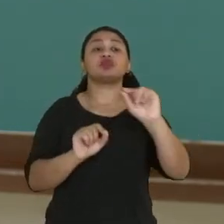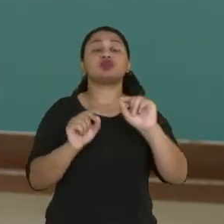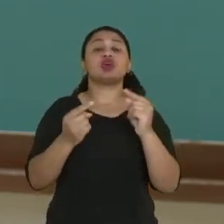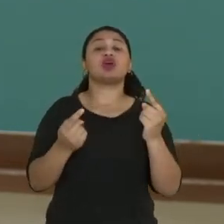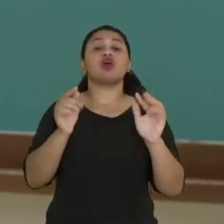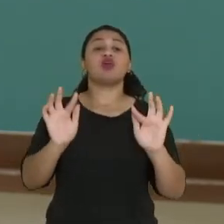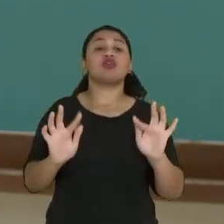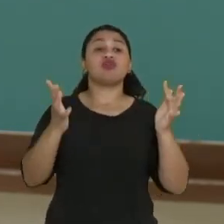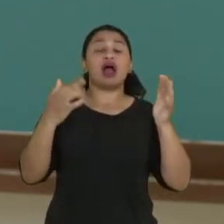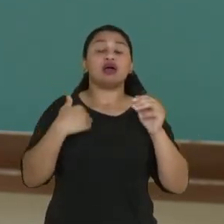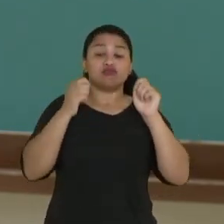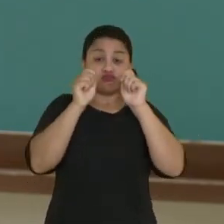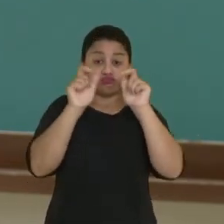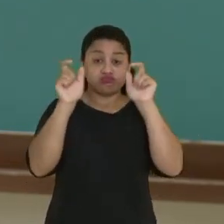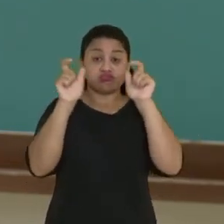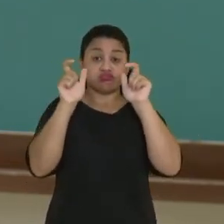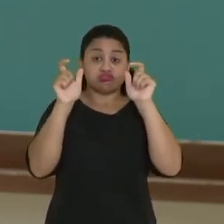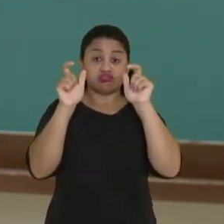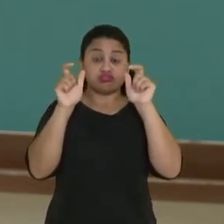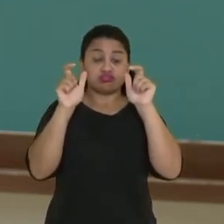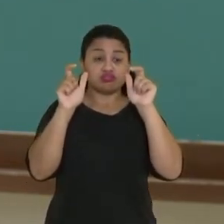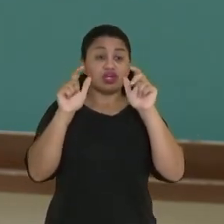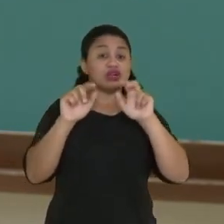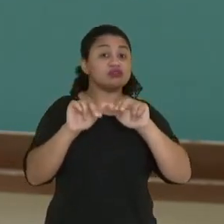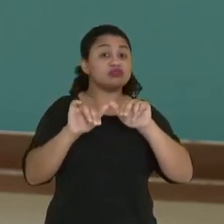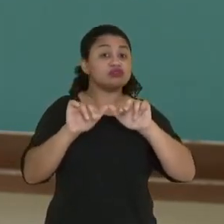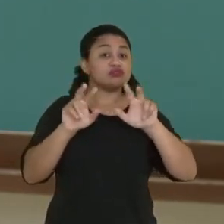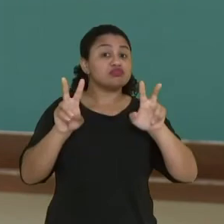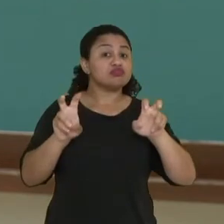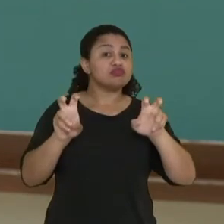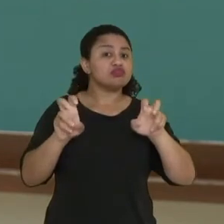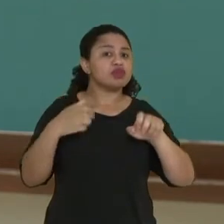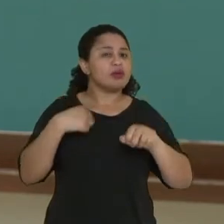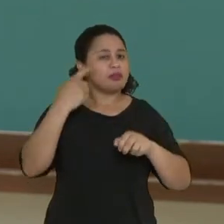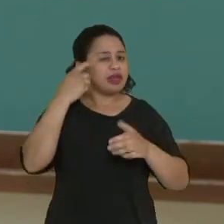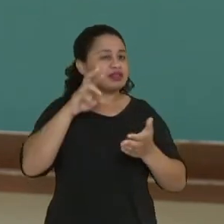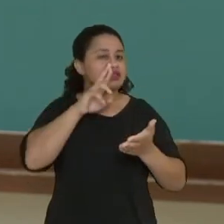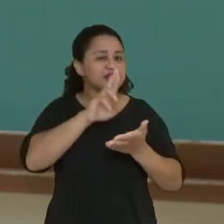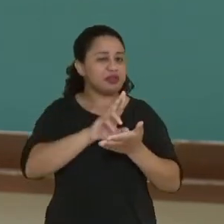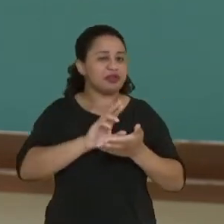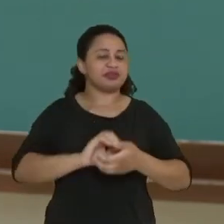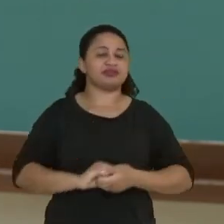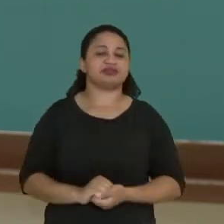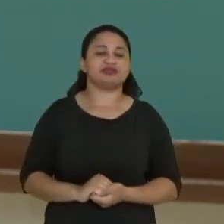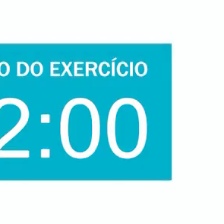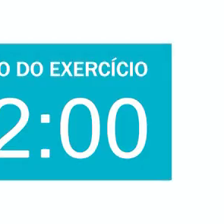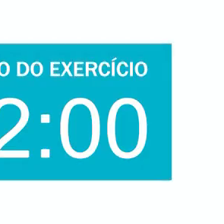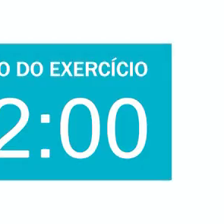qual fato chama mais atenção no título? Pense e já voltamos.